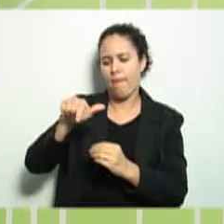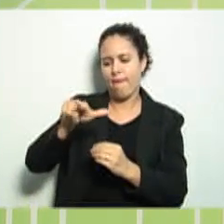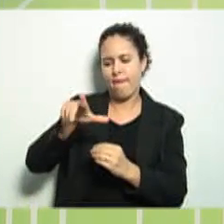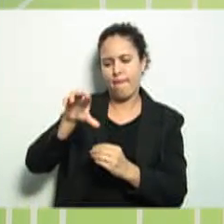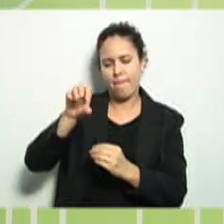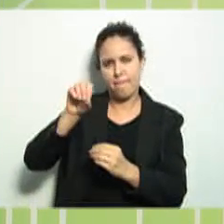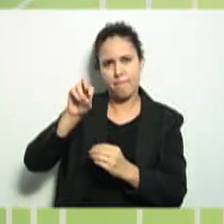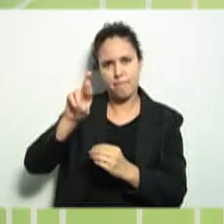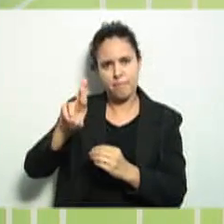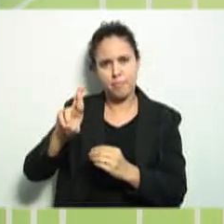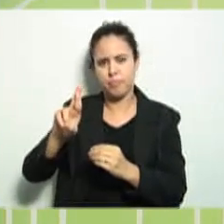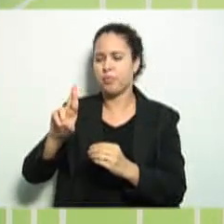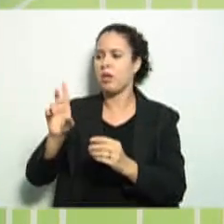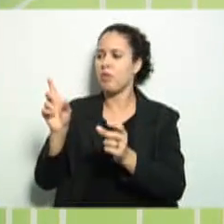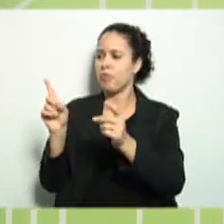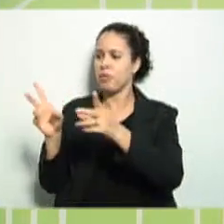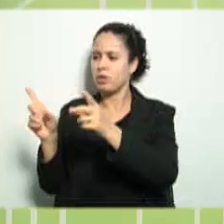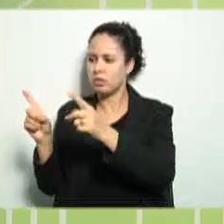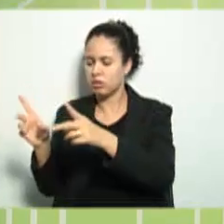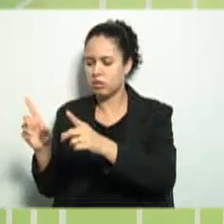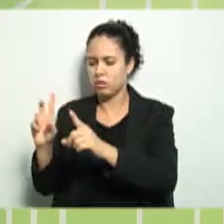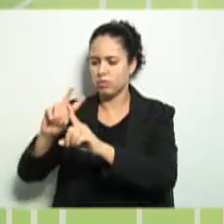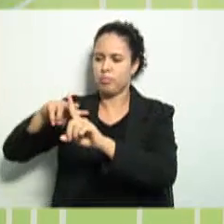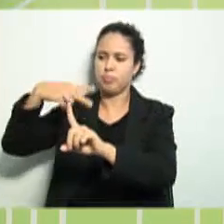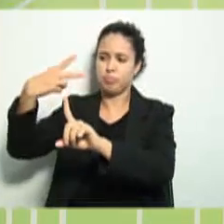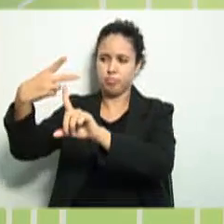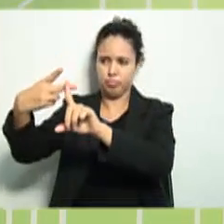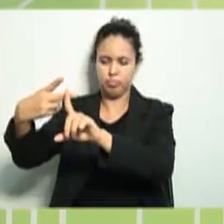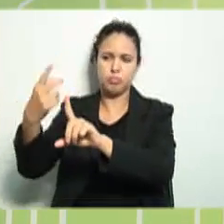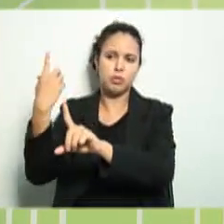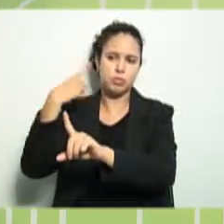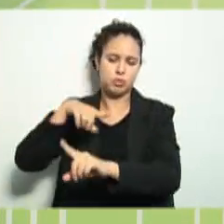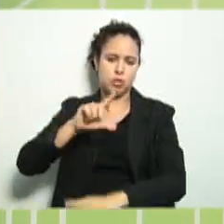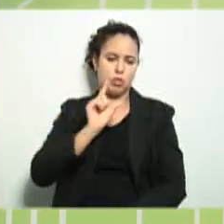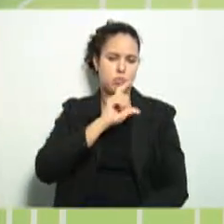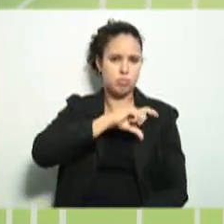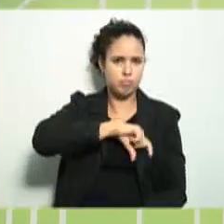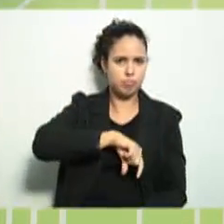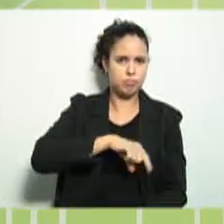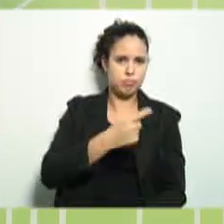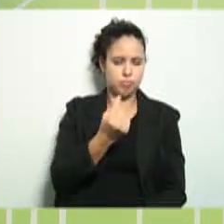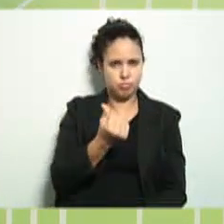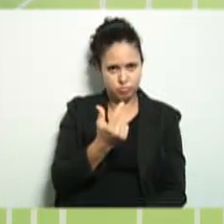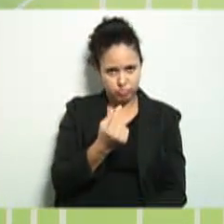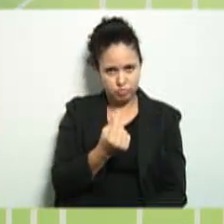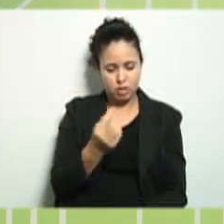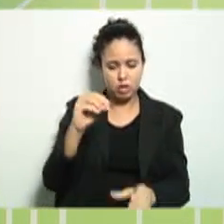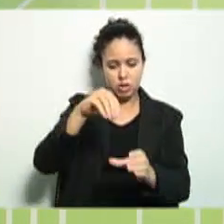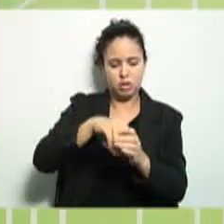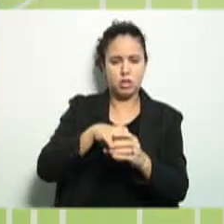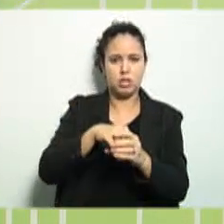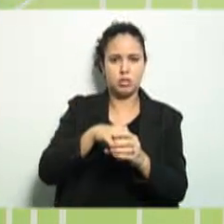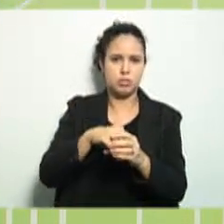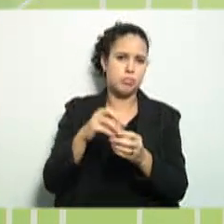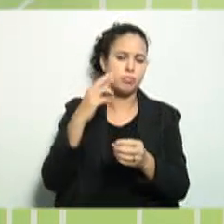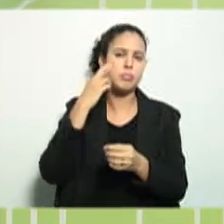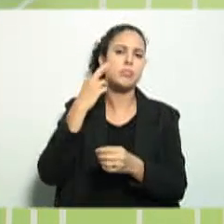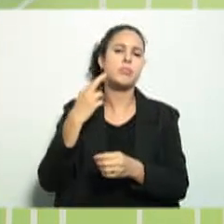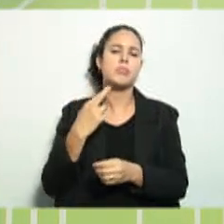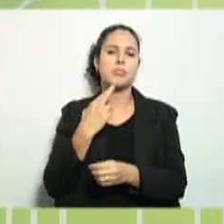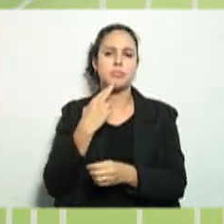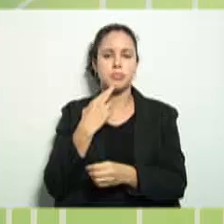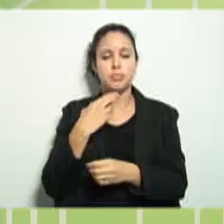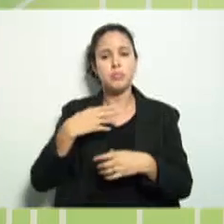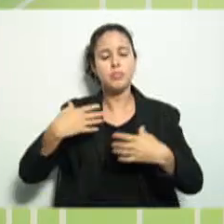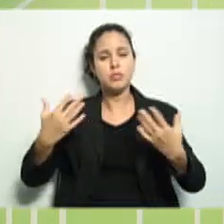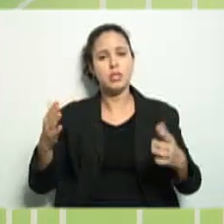maior. Um preço maior possibilita um lucro maior e esse lucro fica aqui no estado. Normalmente, o grande